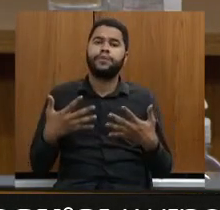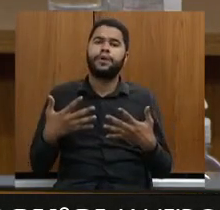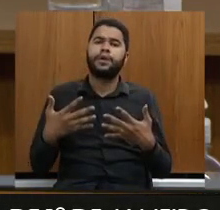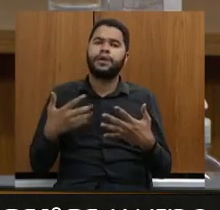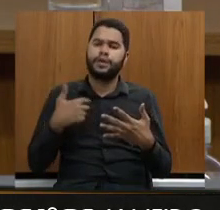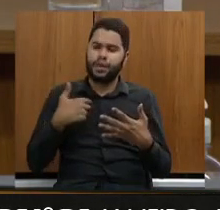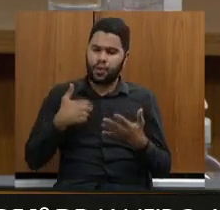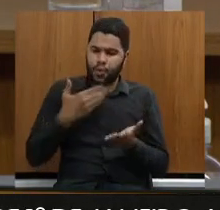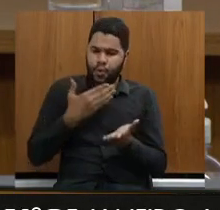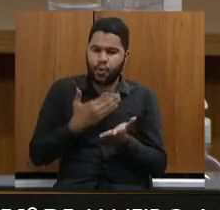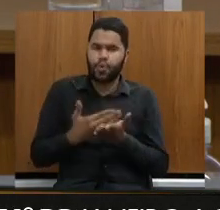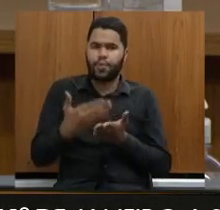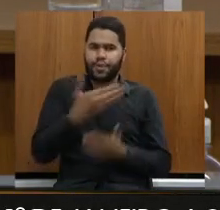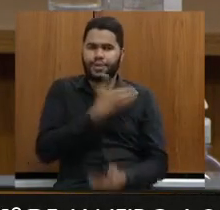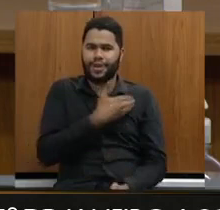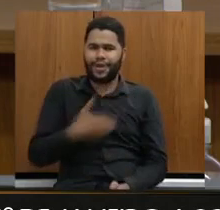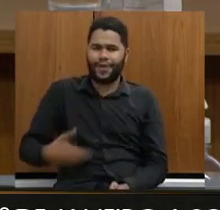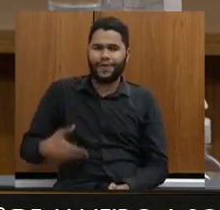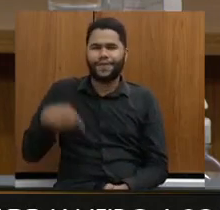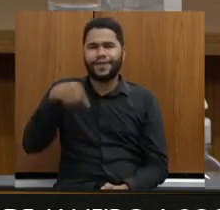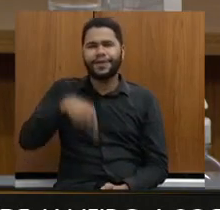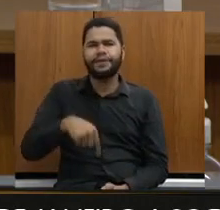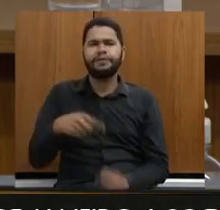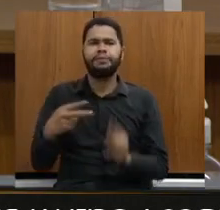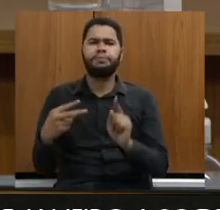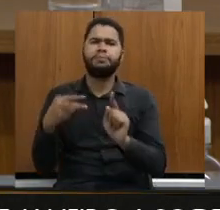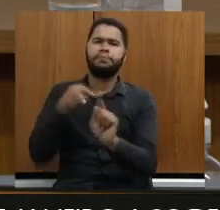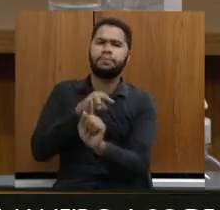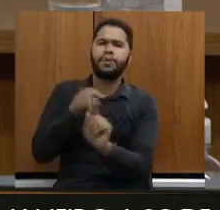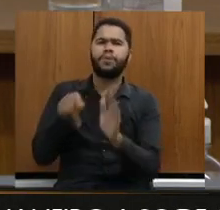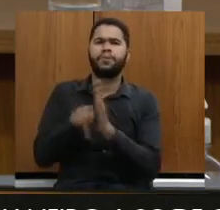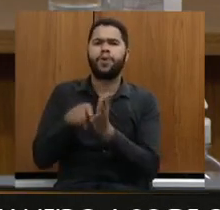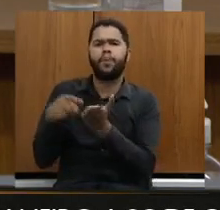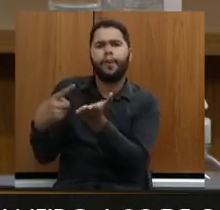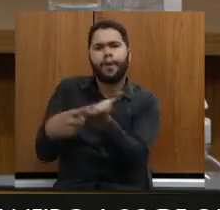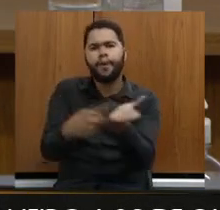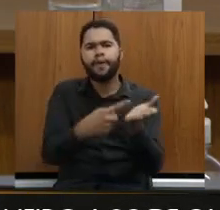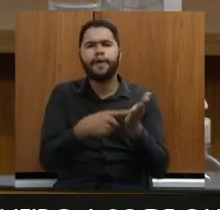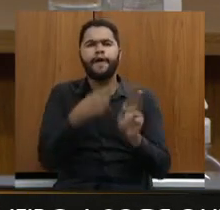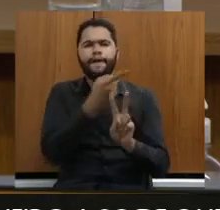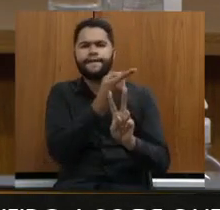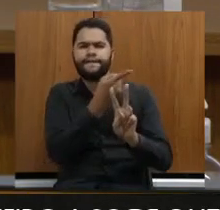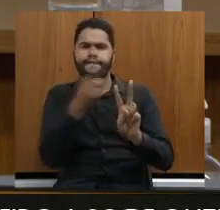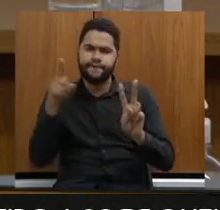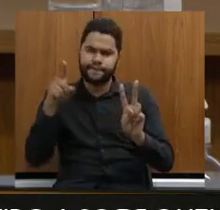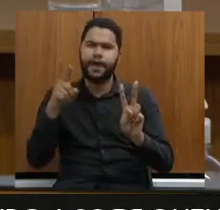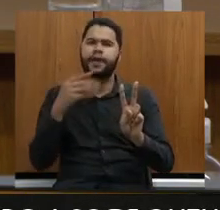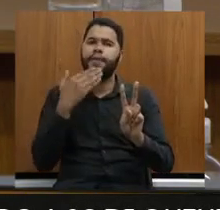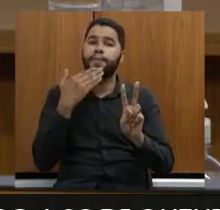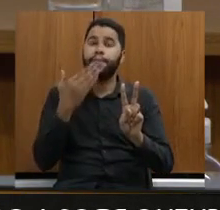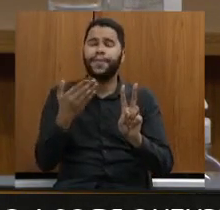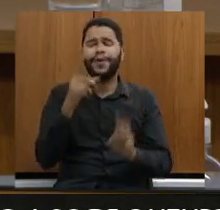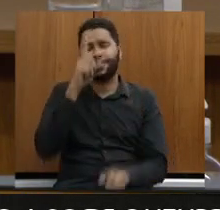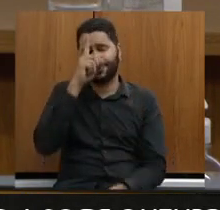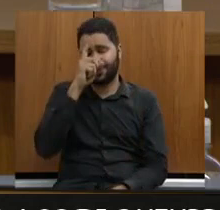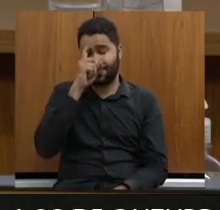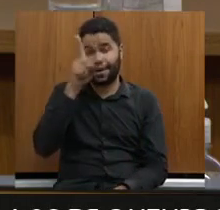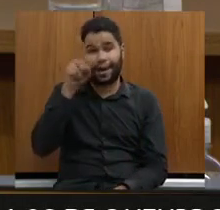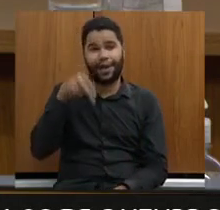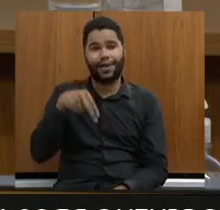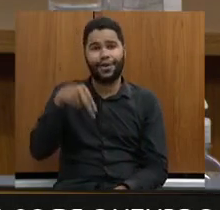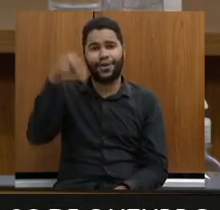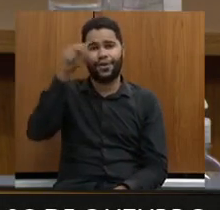desde que eu cheguei no governo antes mesmo da perspectiva de acordo da Vale que eu cama para o secretário de saúde e um hospital para o